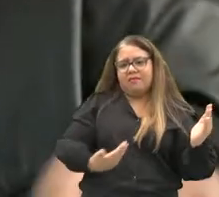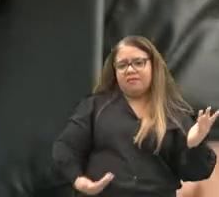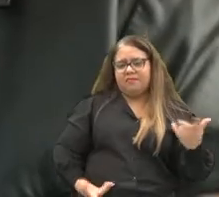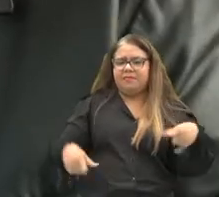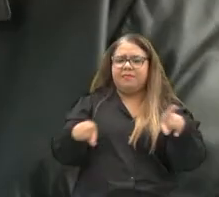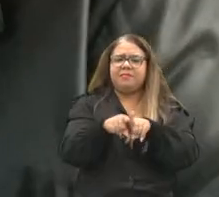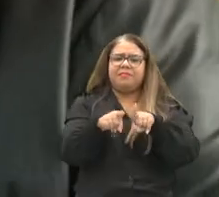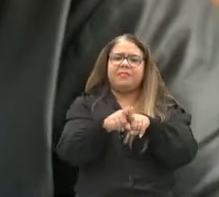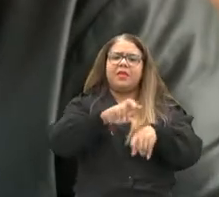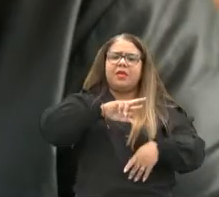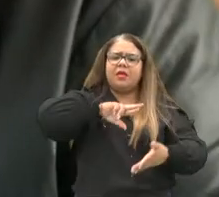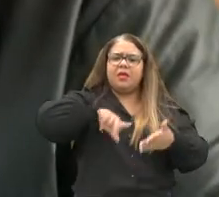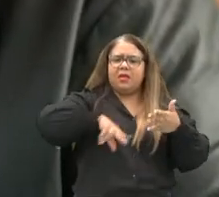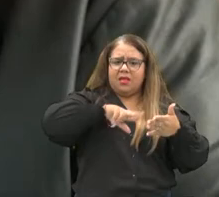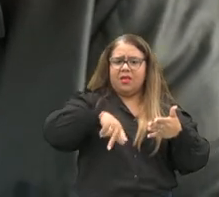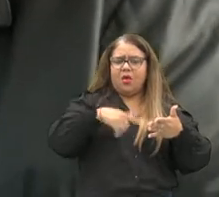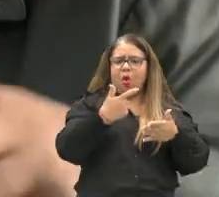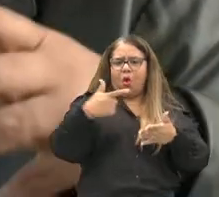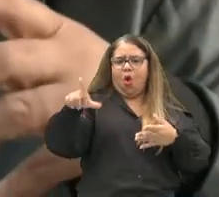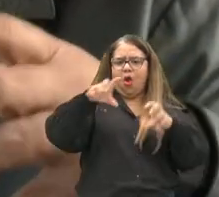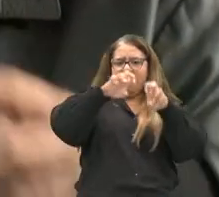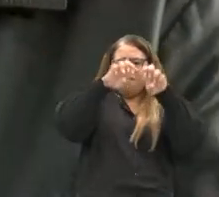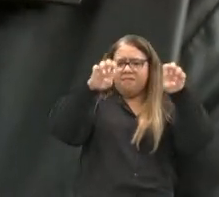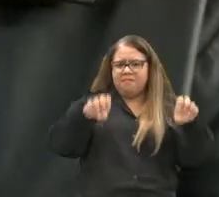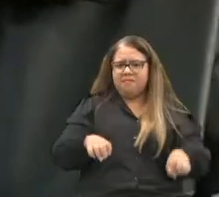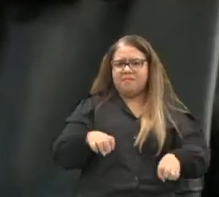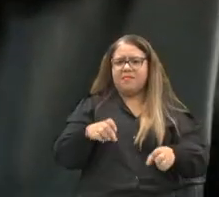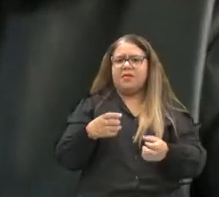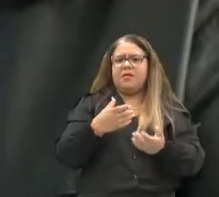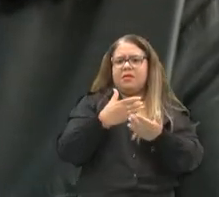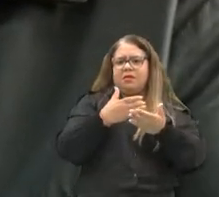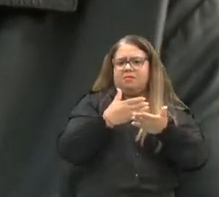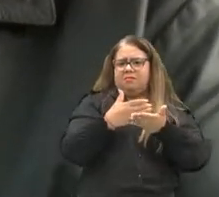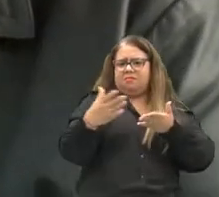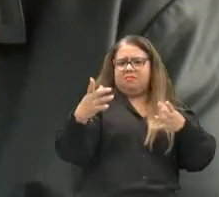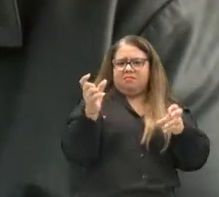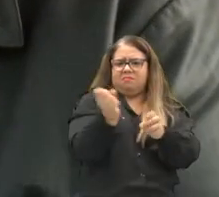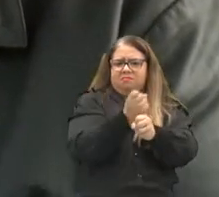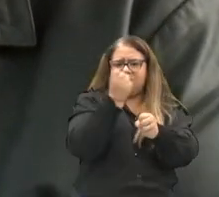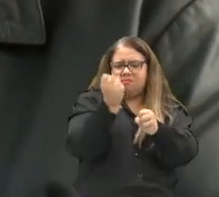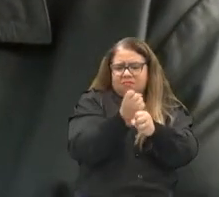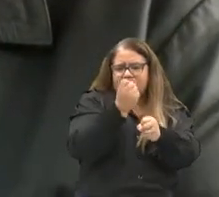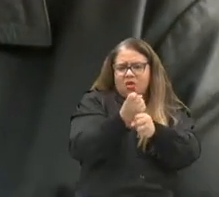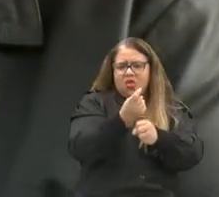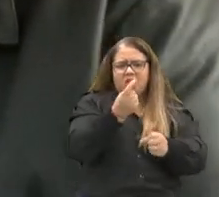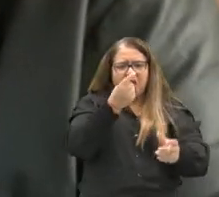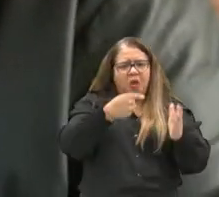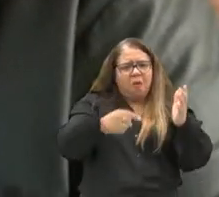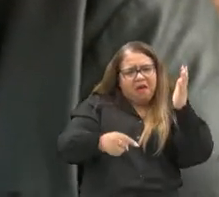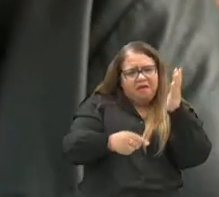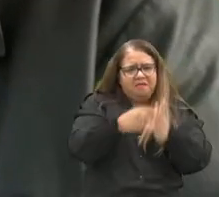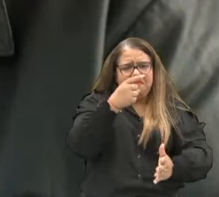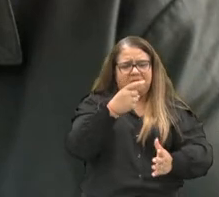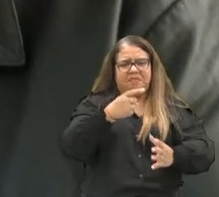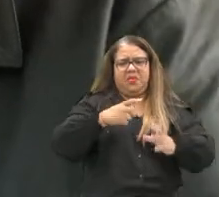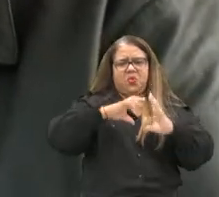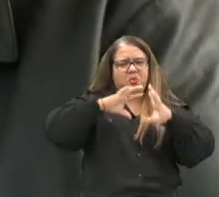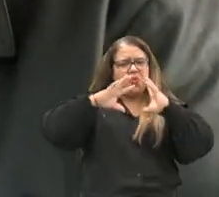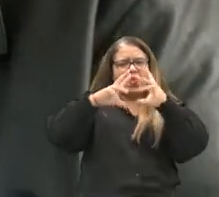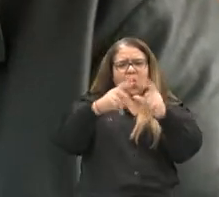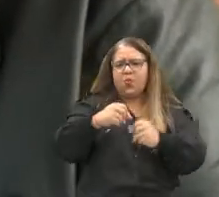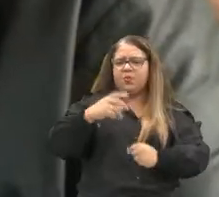diversas outras áreas de infraestrutura, ele trouxe de uma única vez, um pacotão, e fez com que Cuiabá